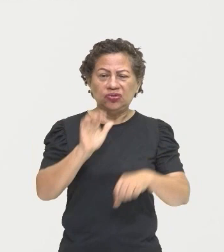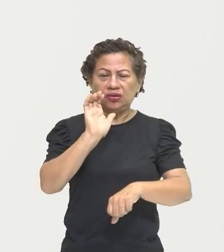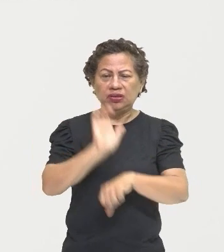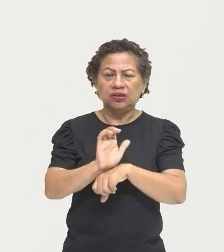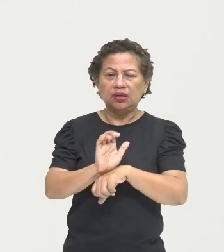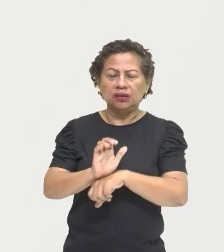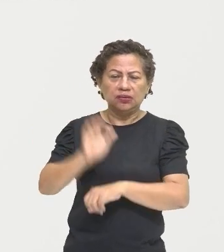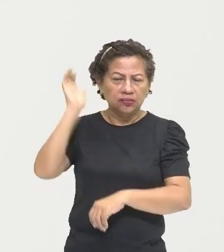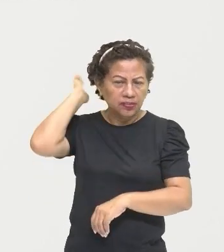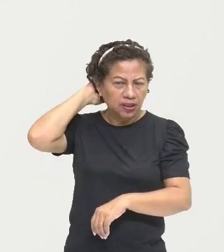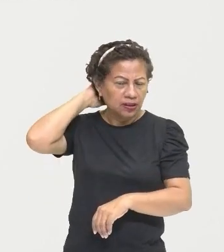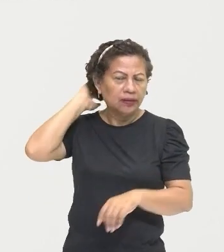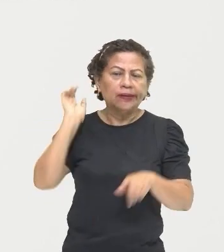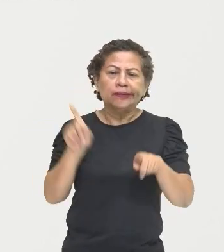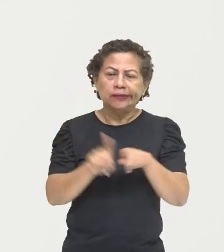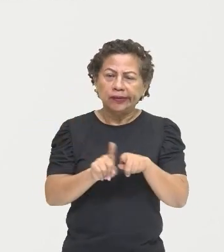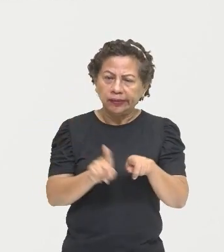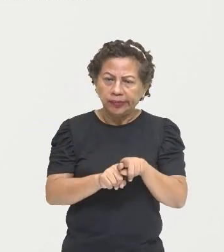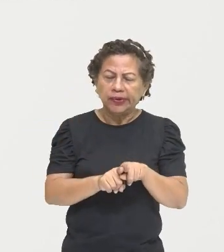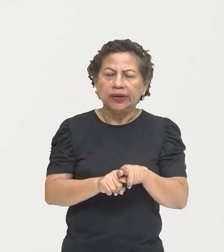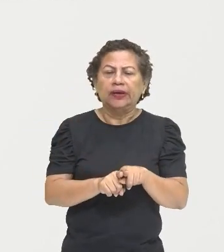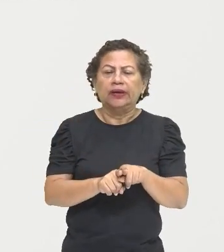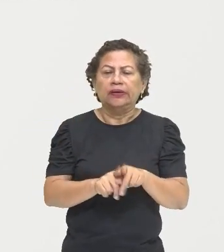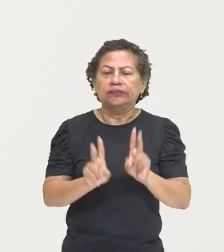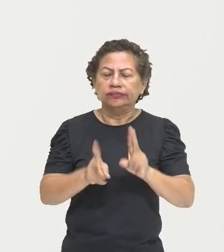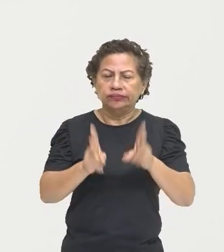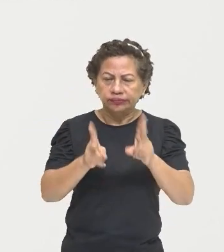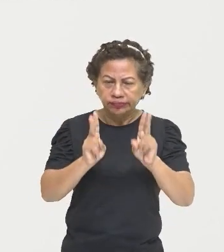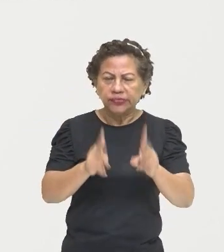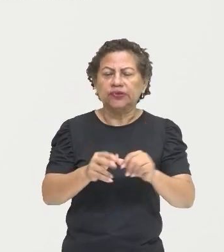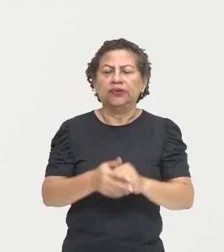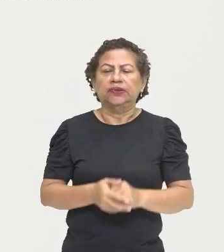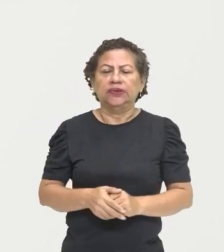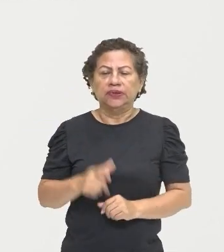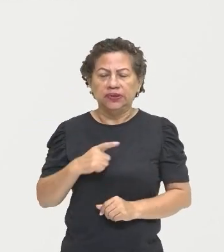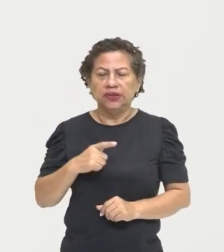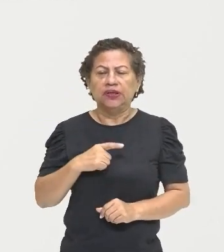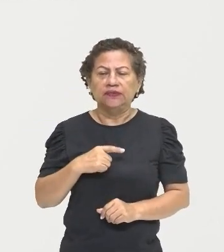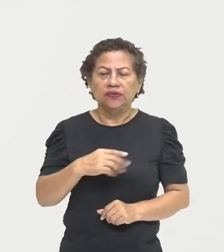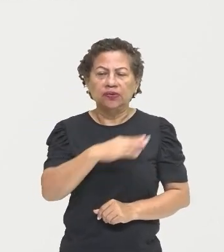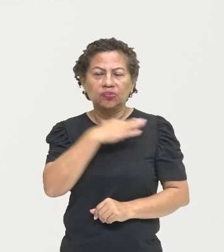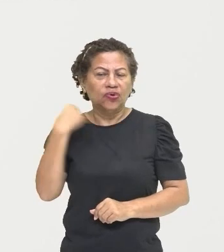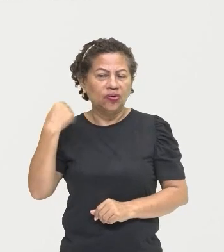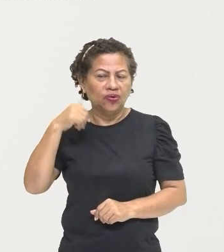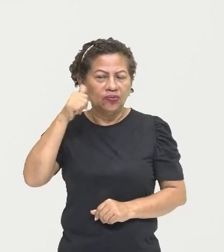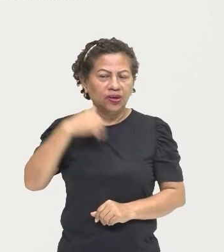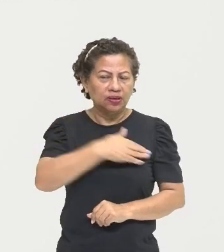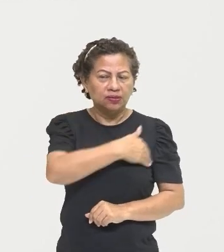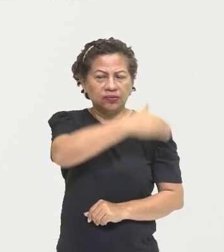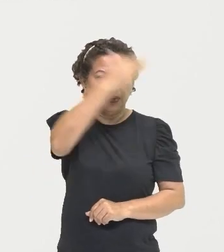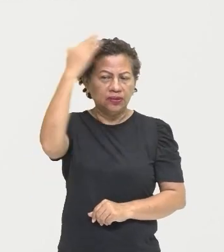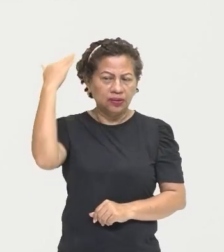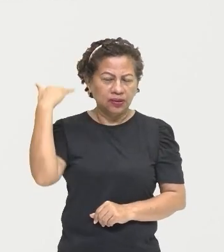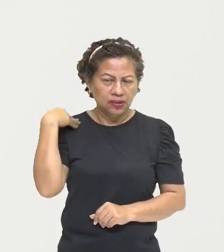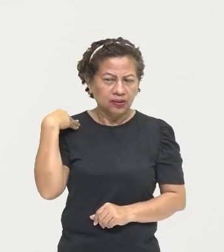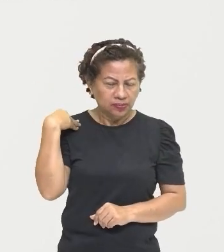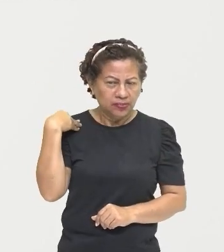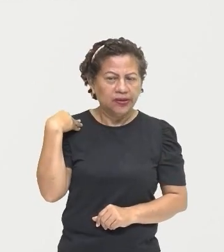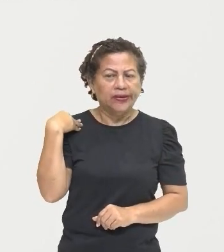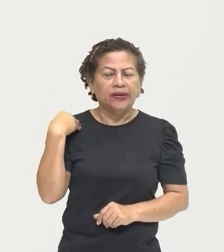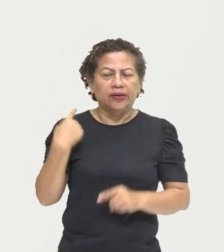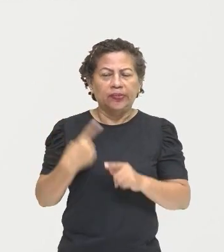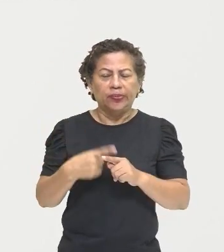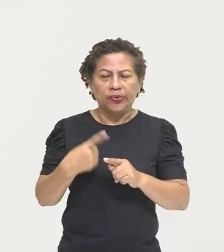temos ainda no estado do Pará, no município de Anapu, a morte da missionária Dorothy, que lutava também pelo direito das